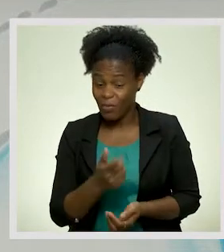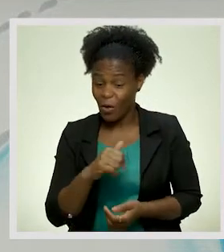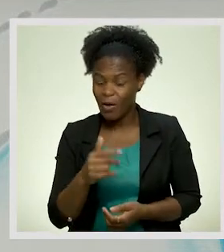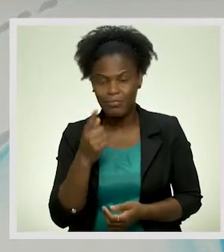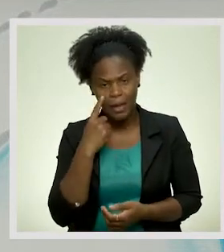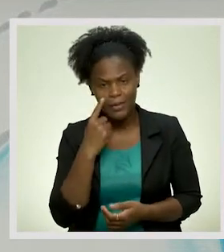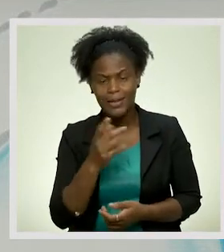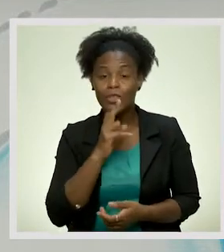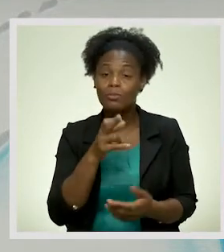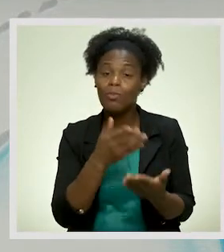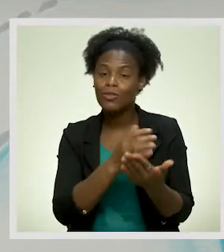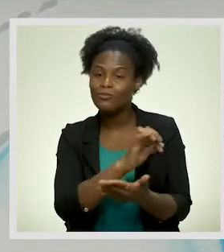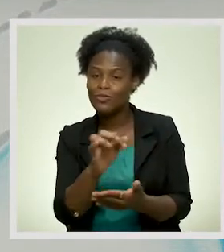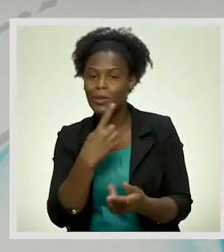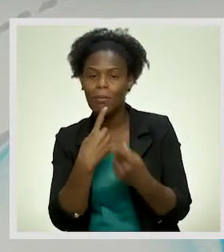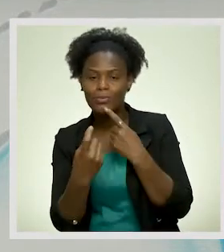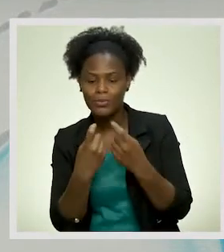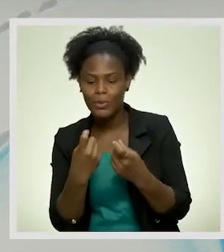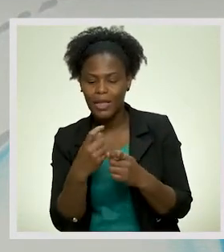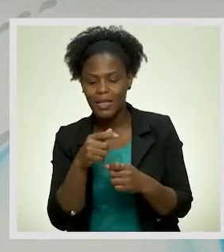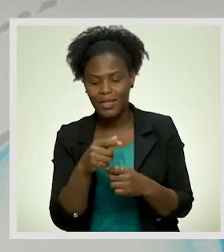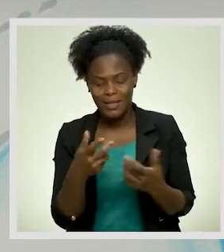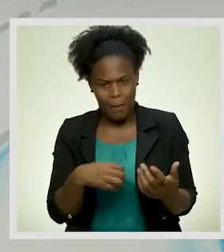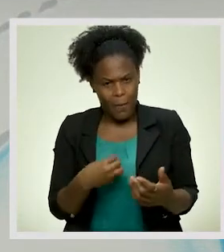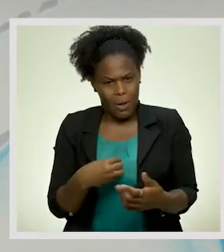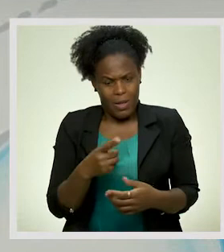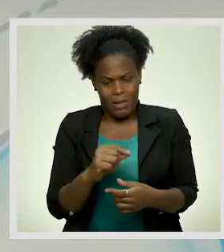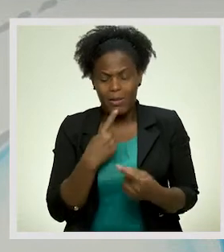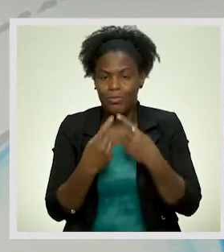responder essas questões e essas preocupações.